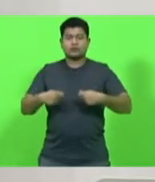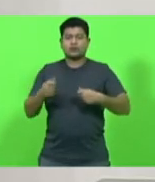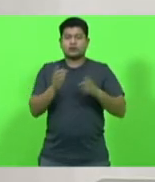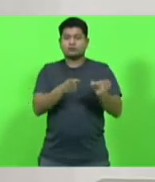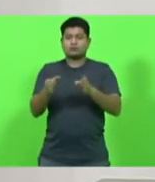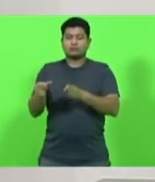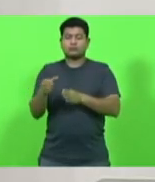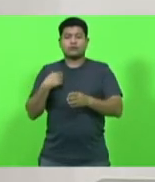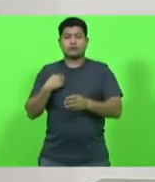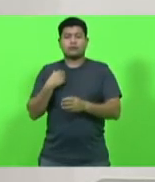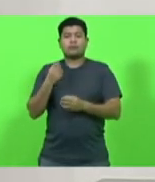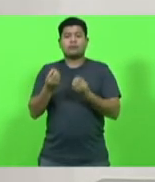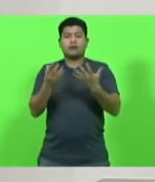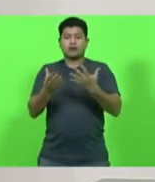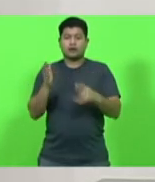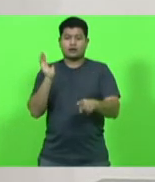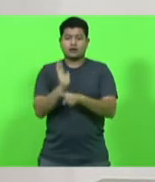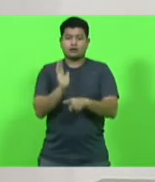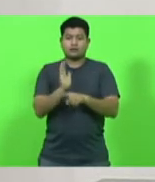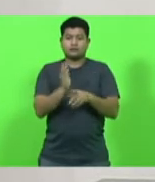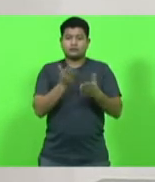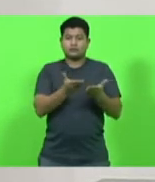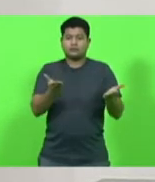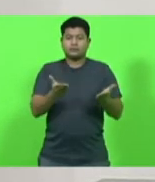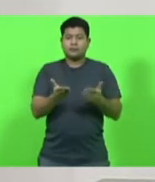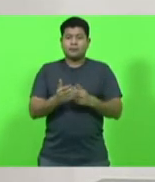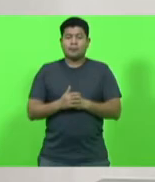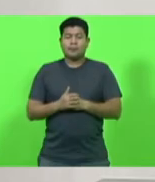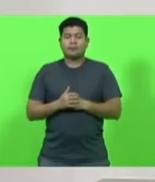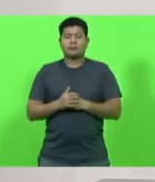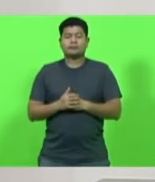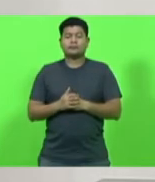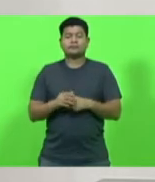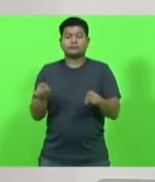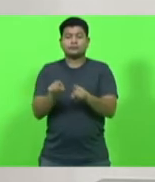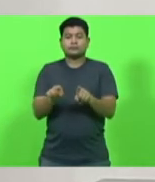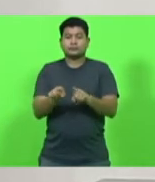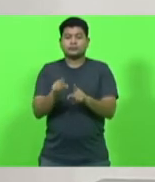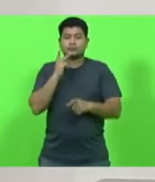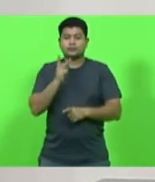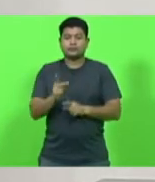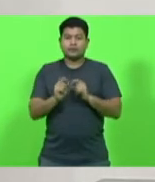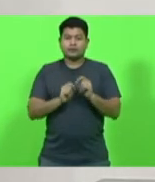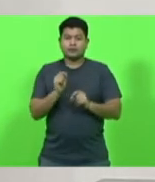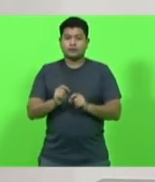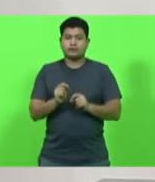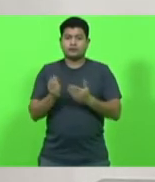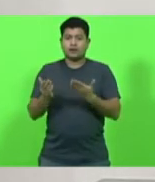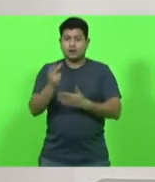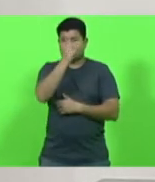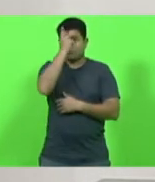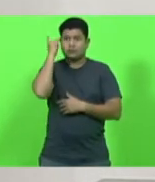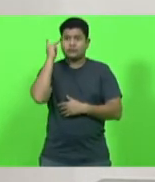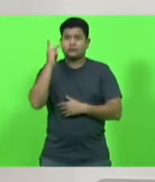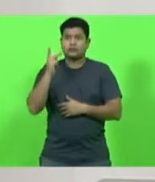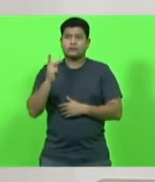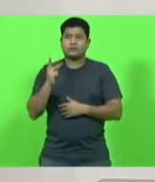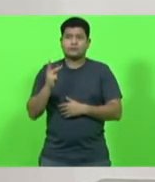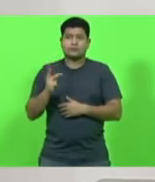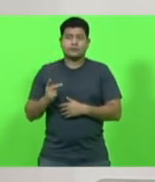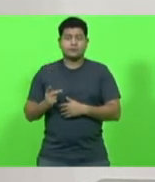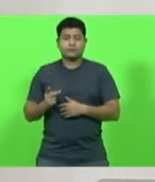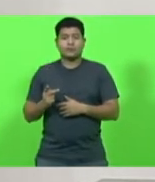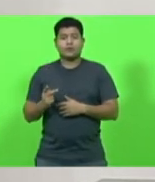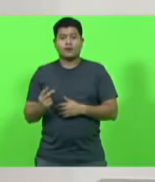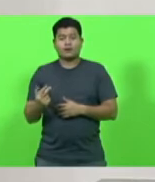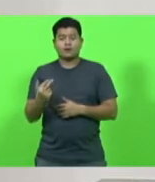seja atendida. E diz mais, que esta pessoa não seja submetida a distâncias